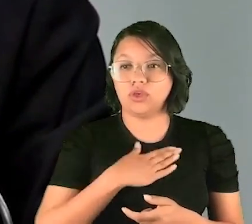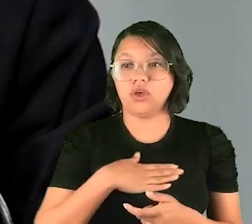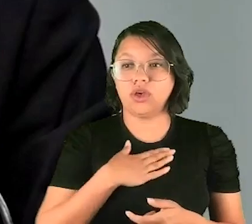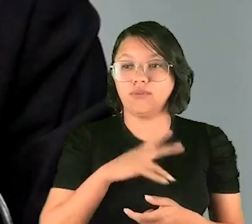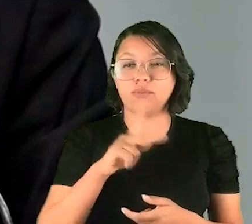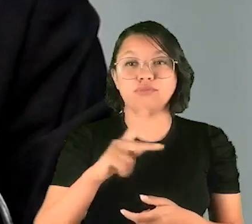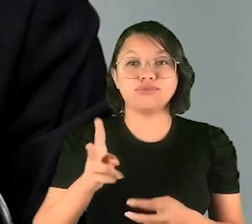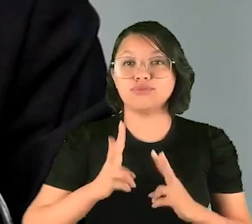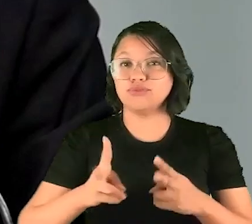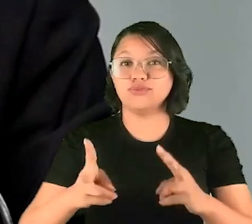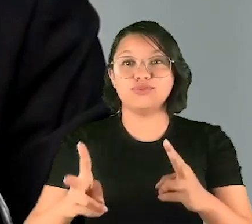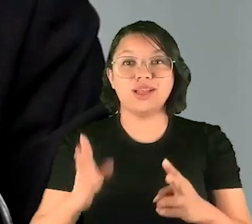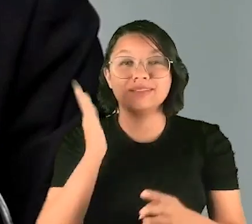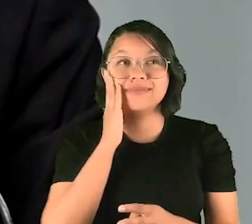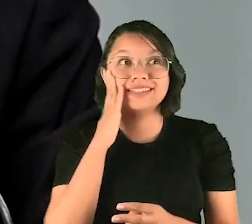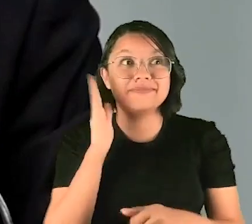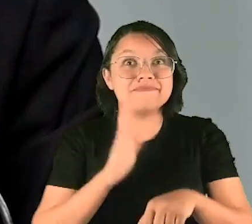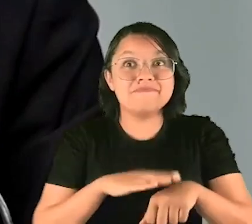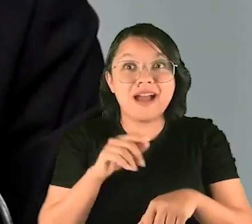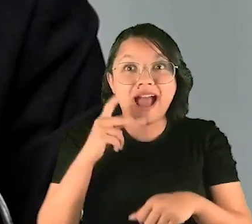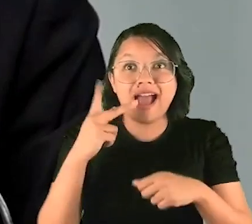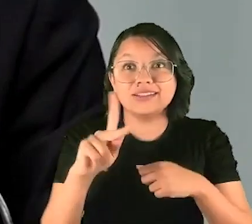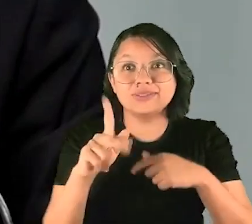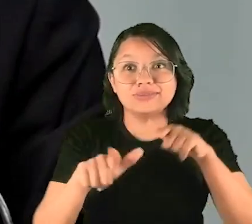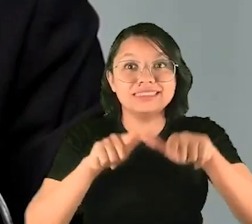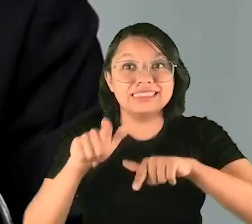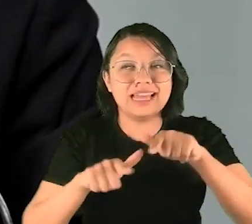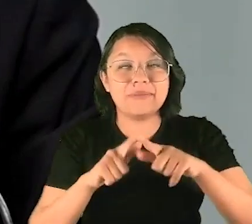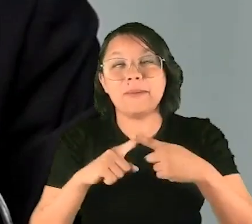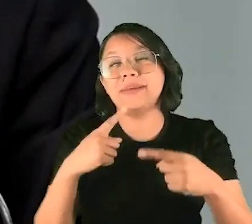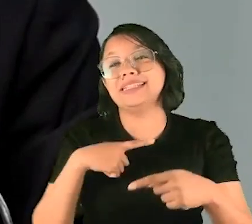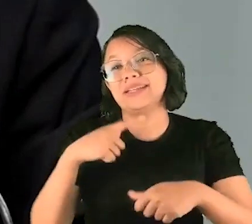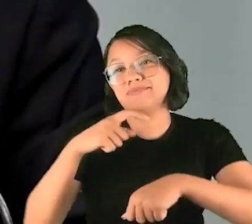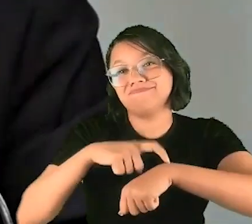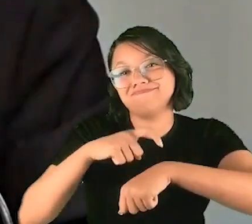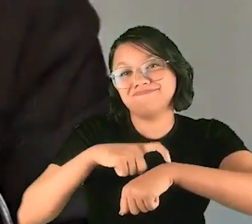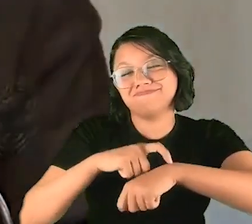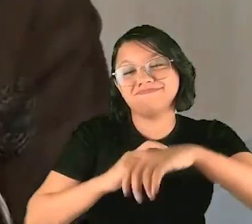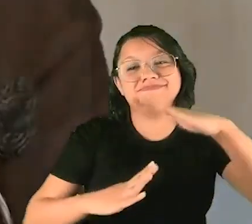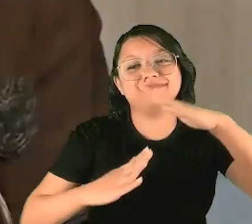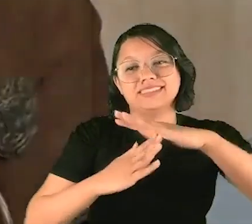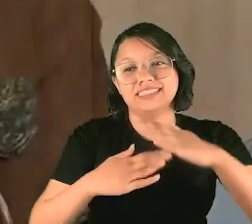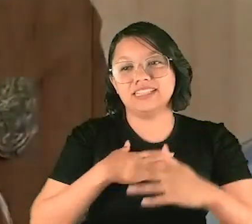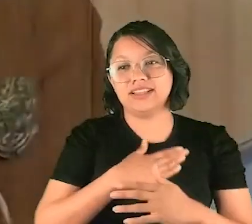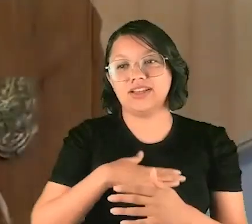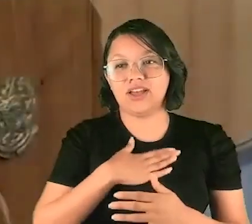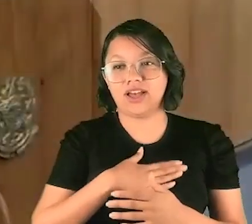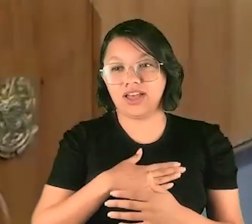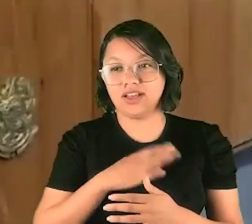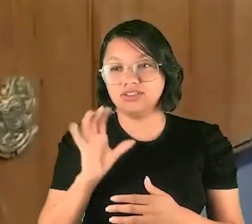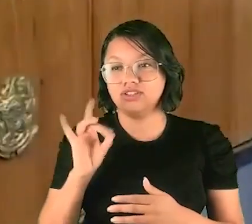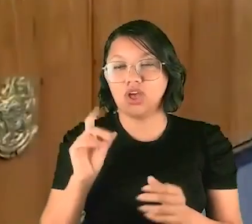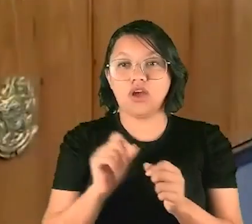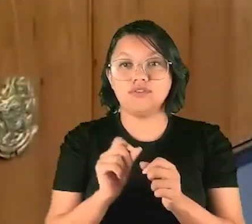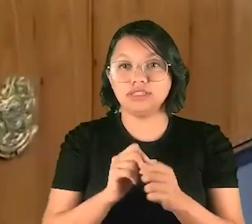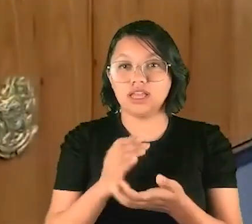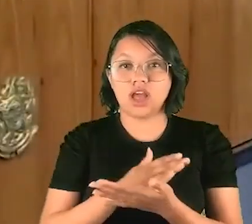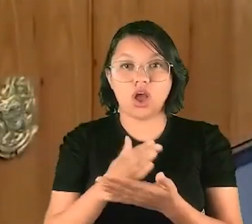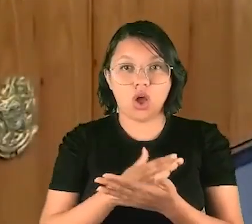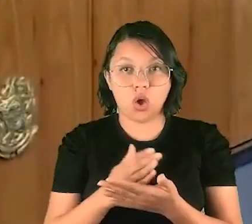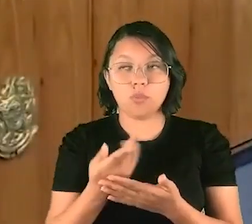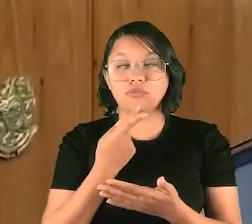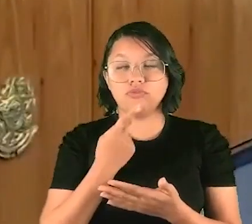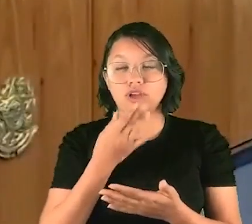bem. Nós gostaríamos, professor, de continuar ainda mais, mas sabemos das suas atribuições, temos um horário limite, e